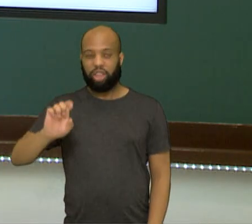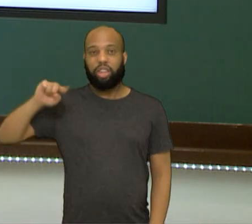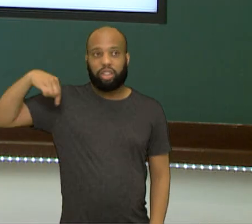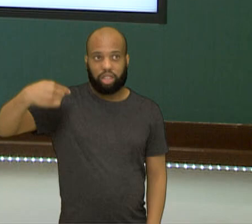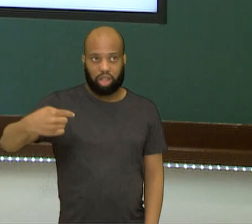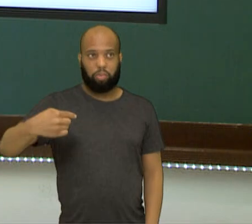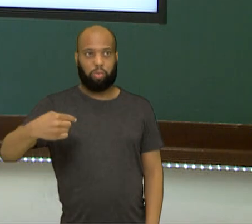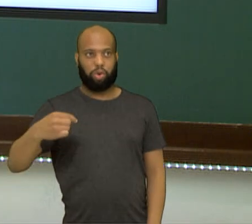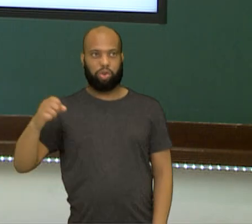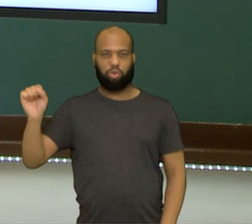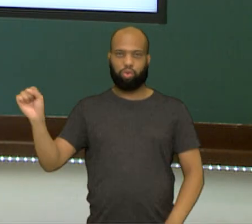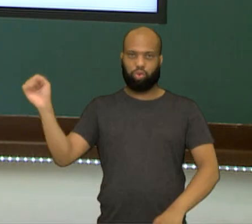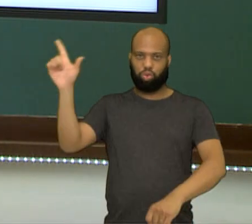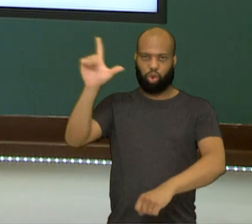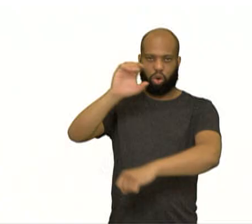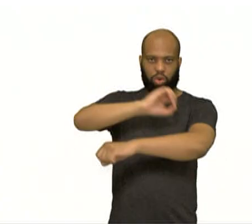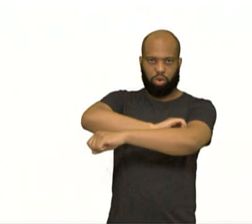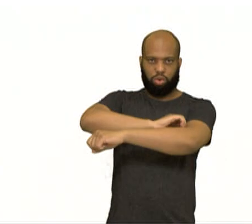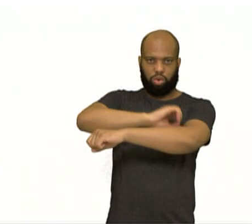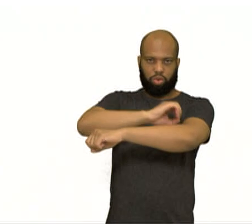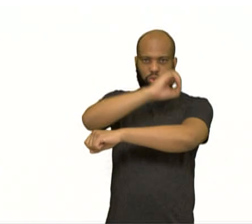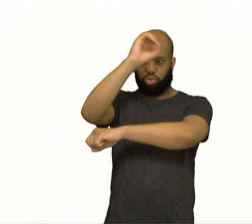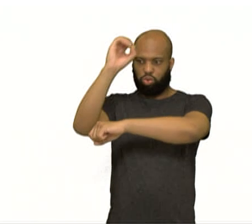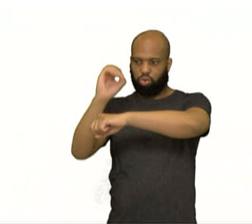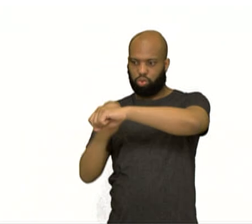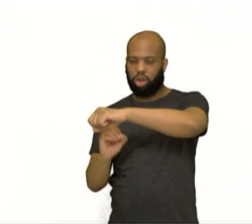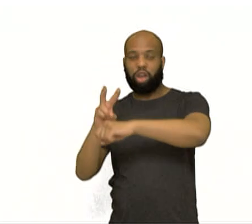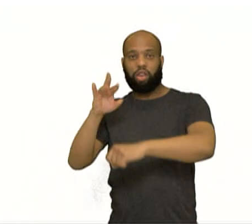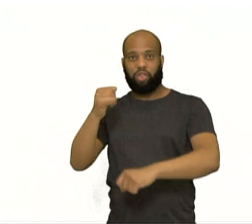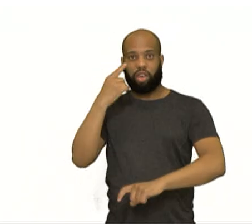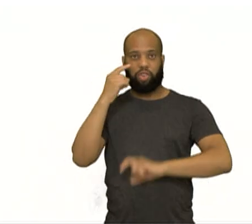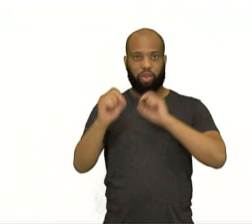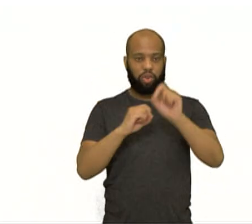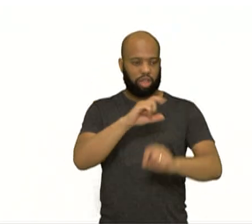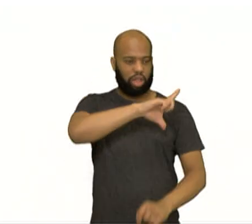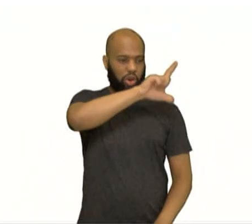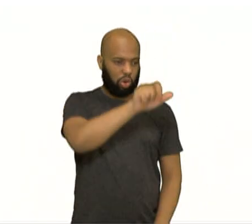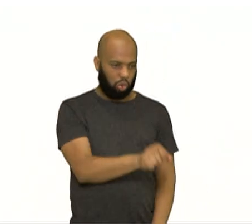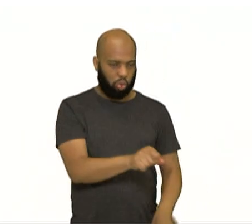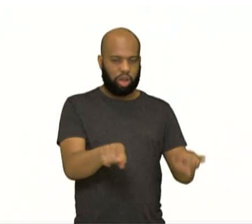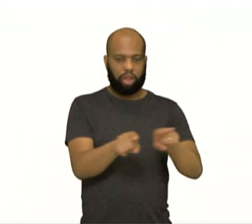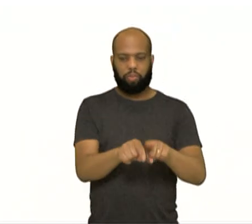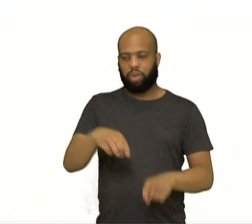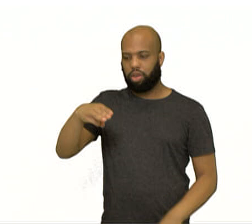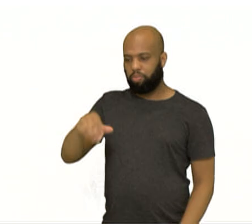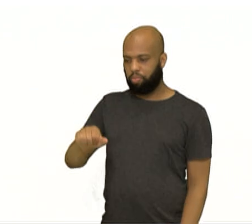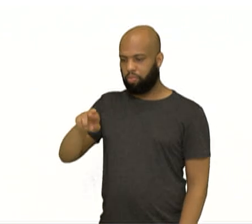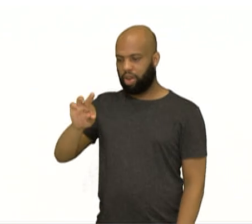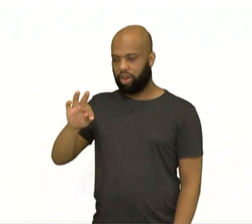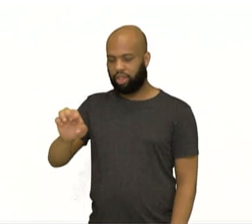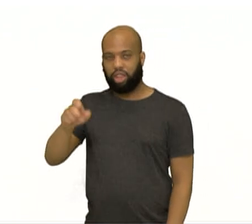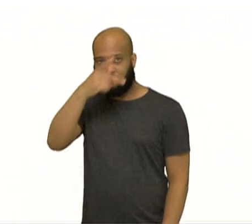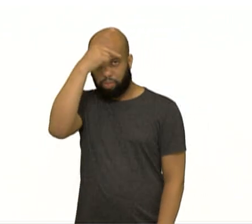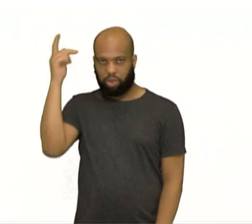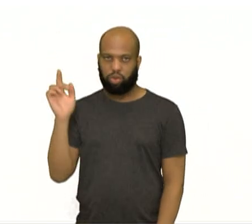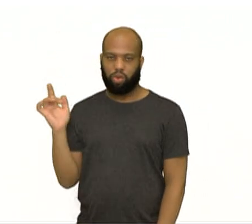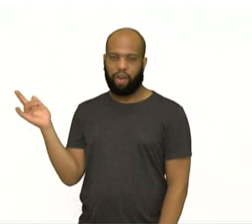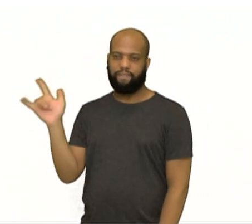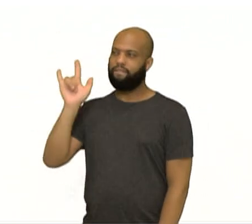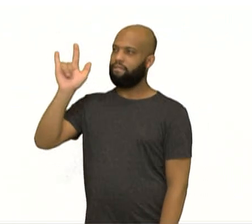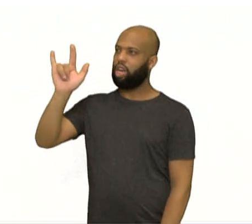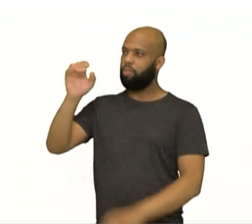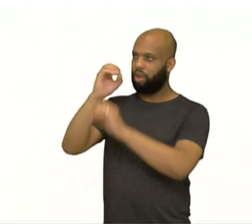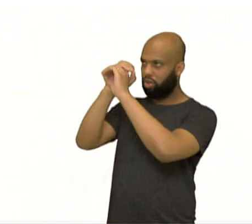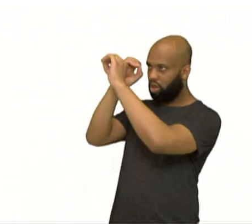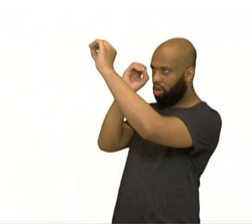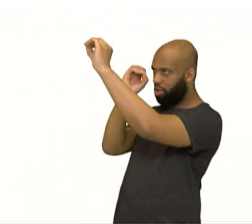a aproximação entre a Lua e Marte. Os apaixonados por astronomia visualizarão o fenômeno até